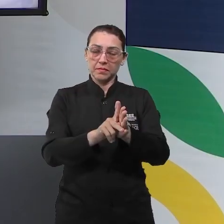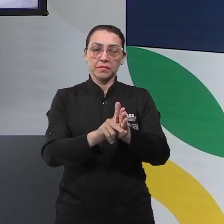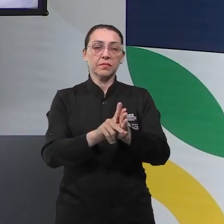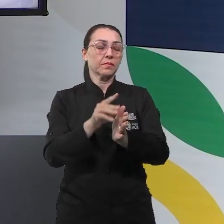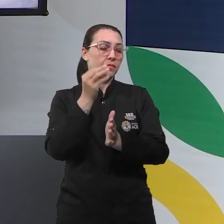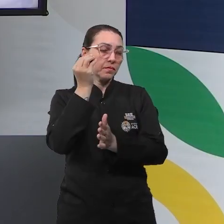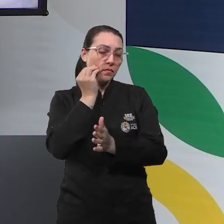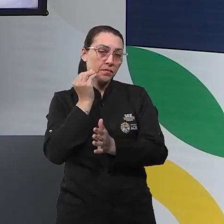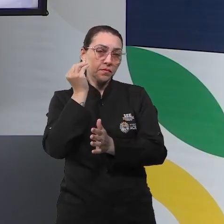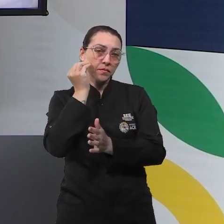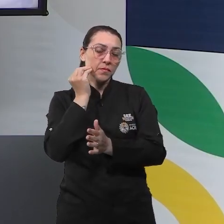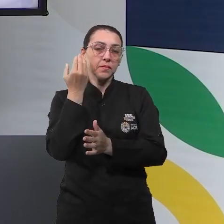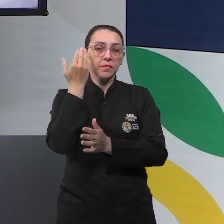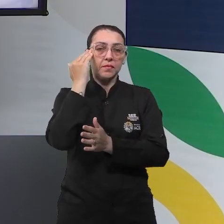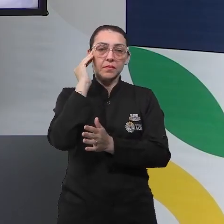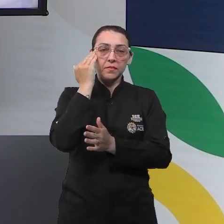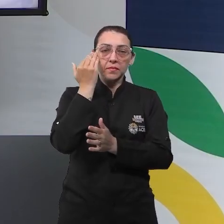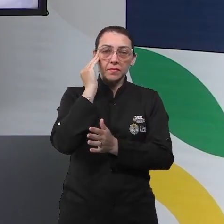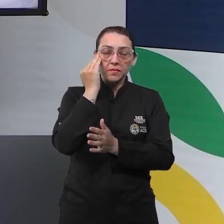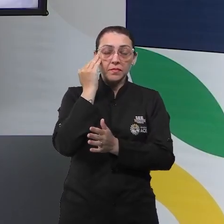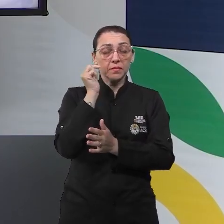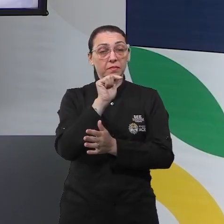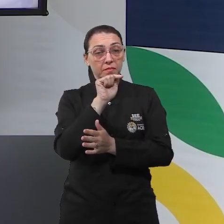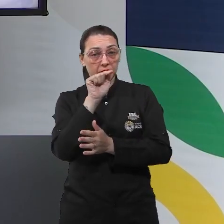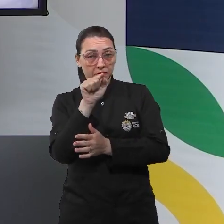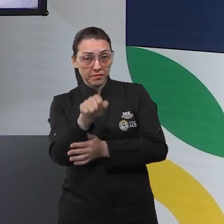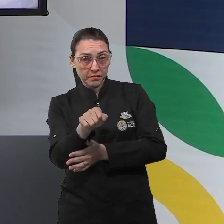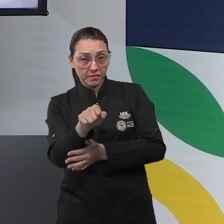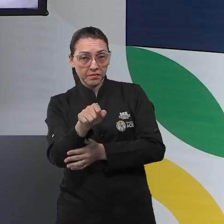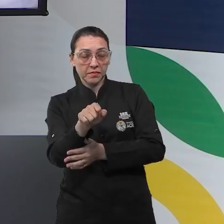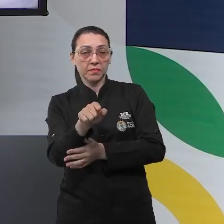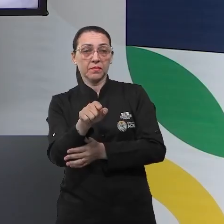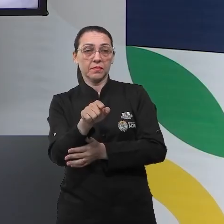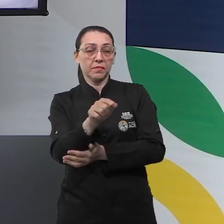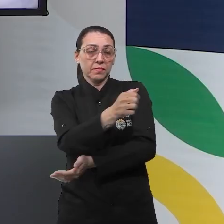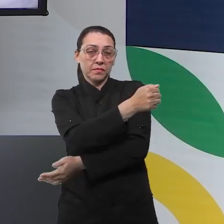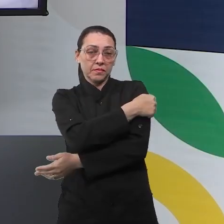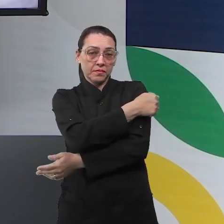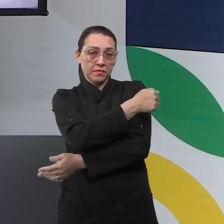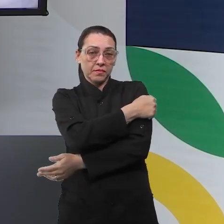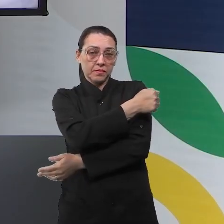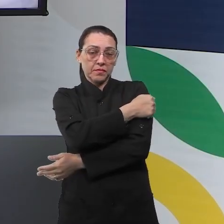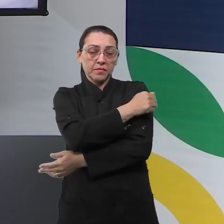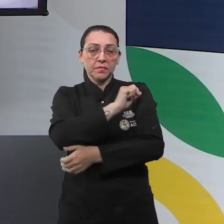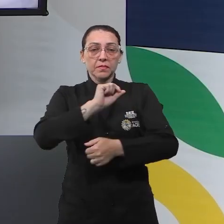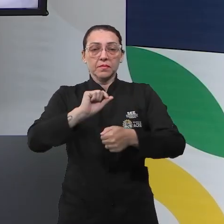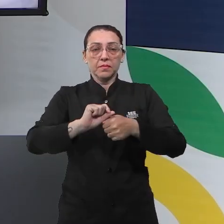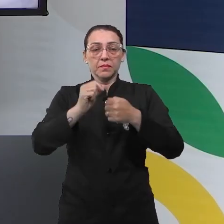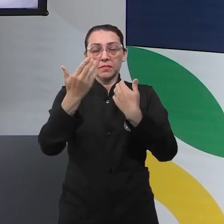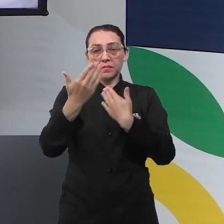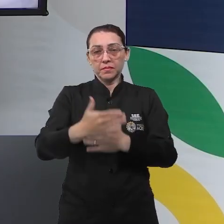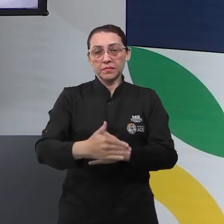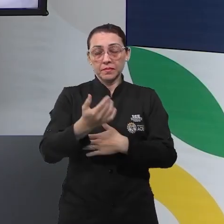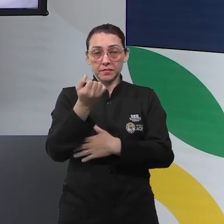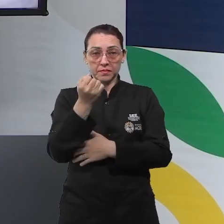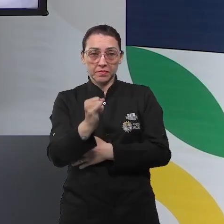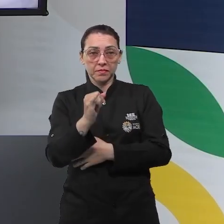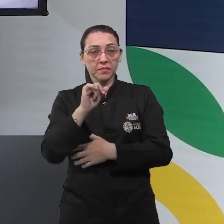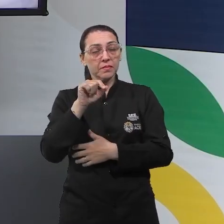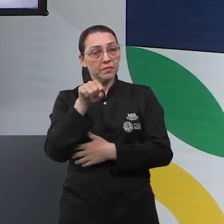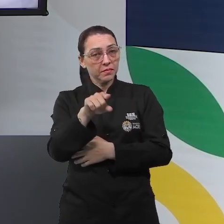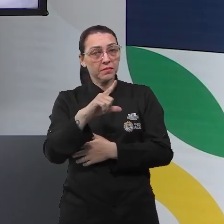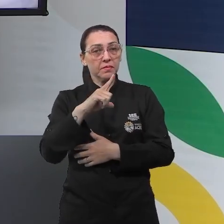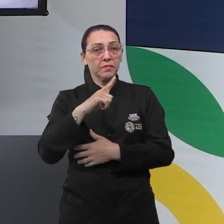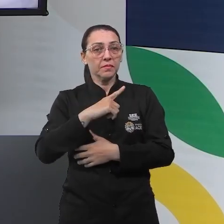para tentar compreender, verificar de você, candidato aí, estudante que vai prestar o exame, se você tem